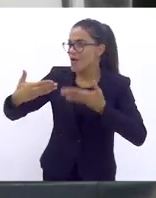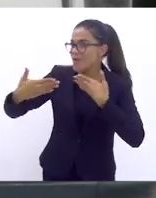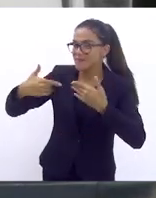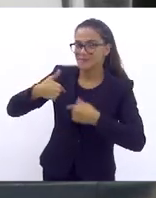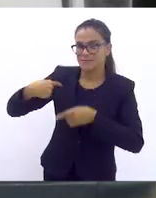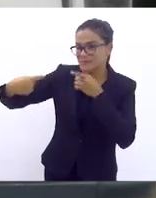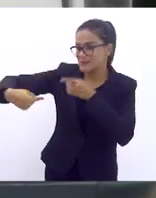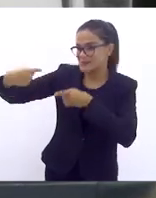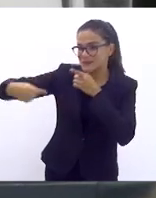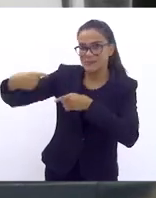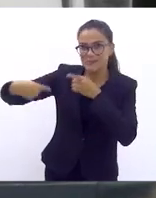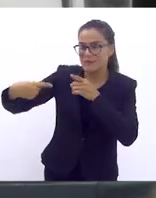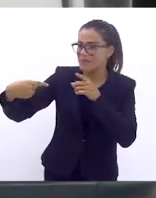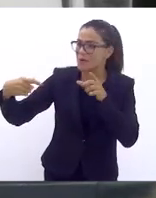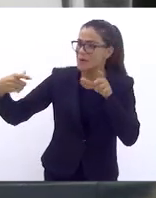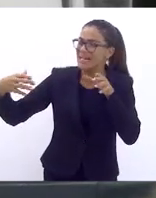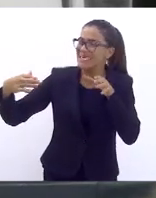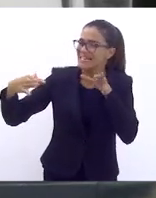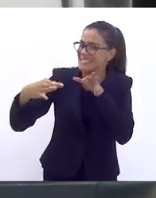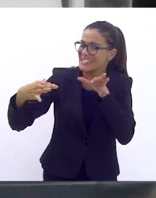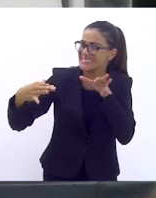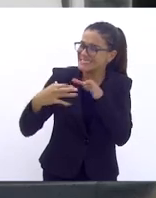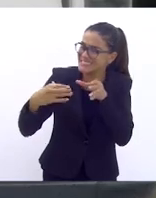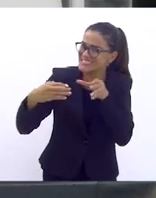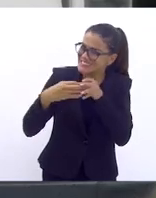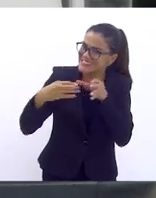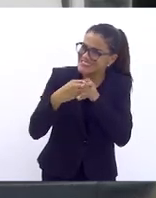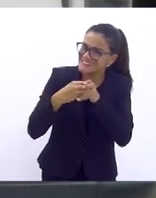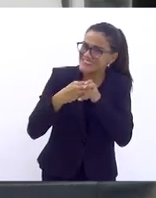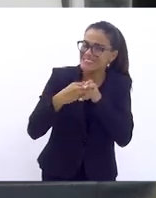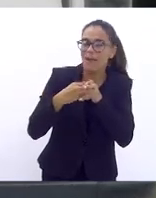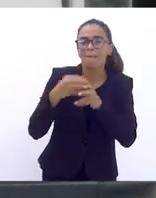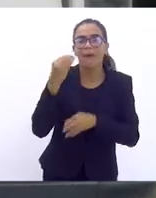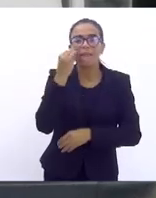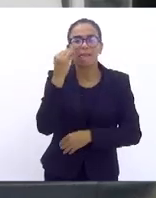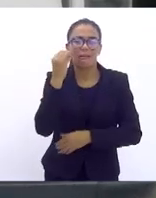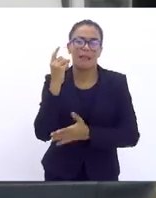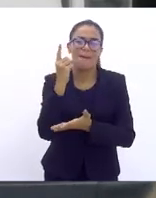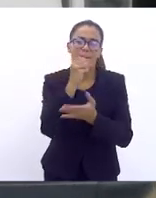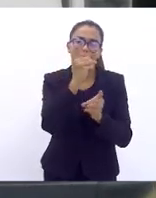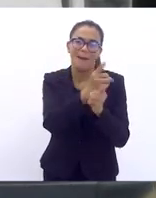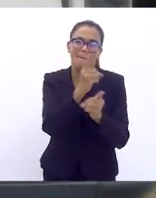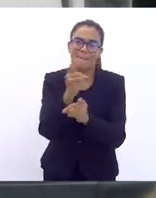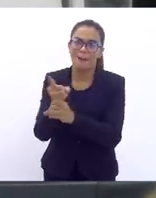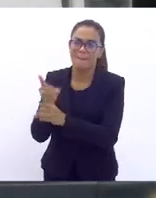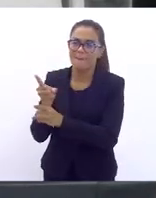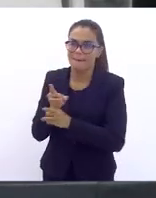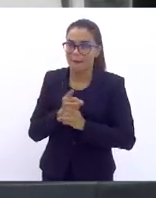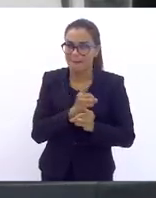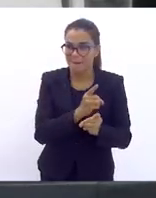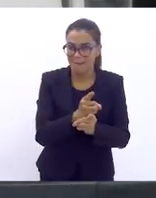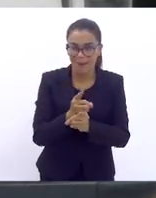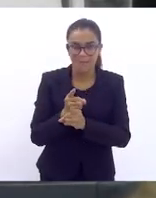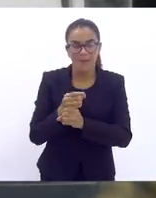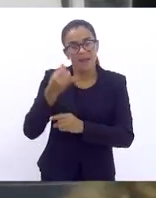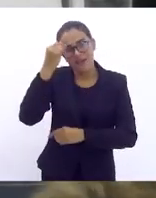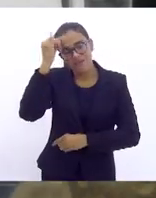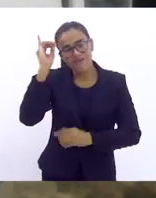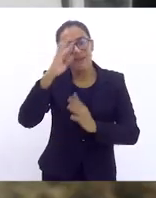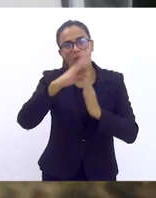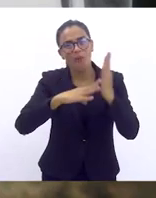esse assunto para poder tentar identificar cada uma para não ficar um quadro